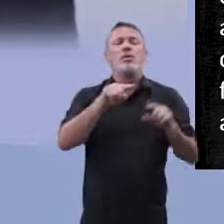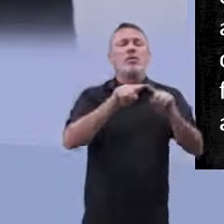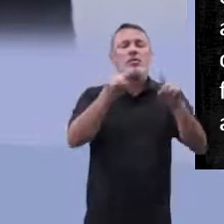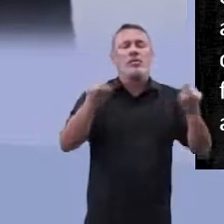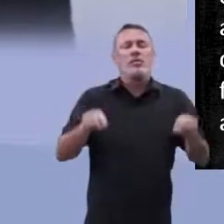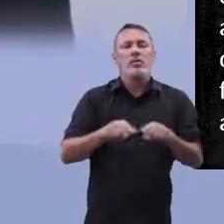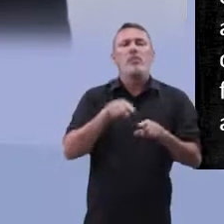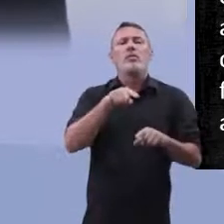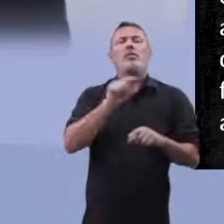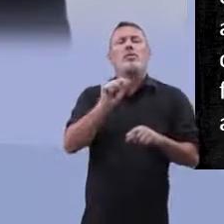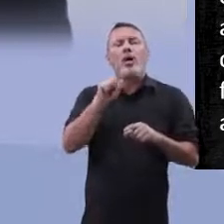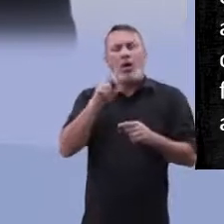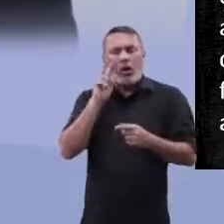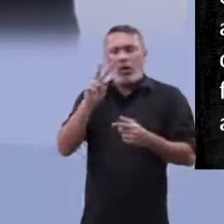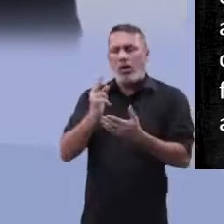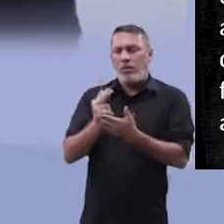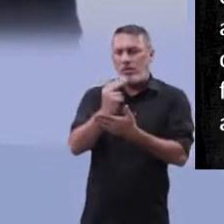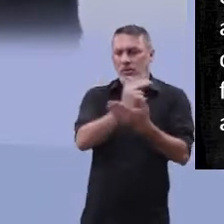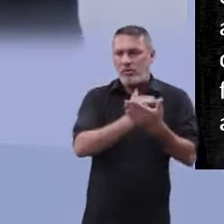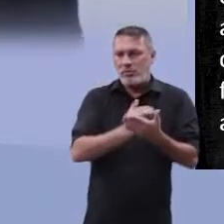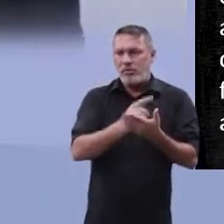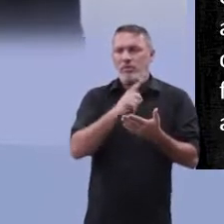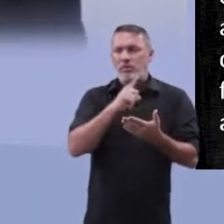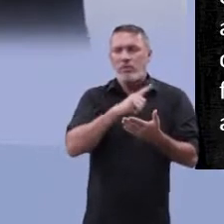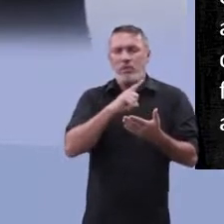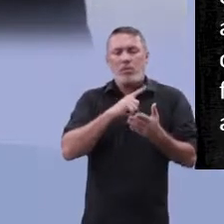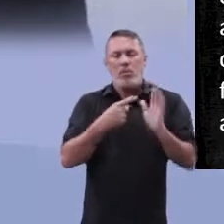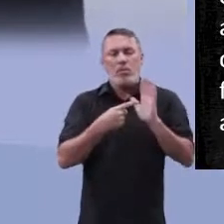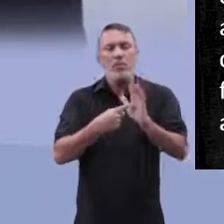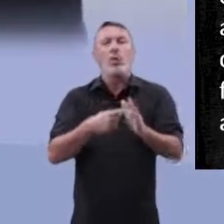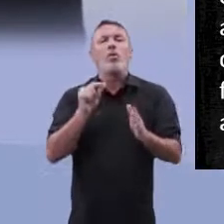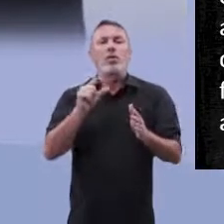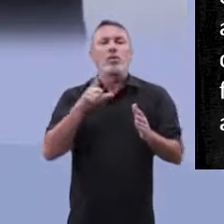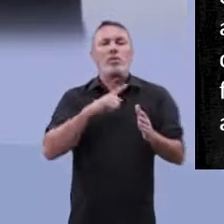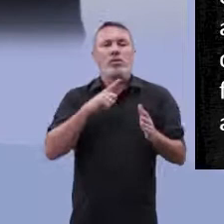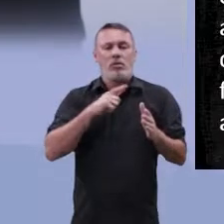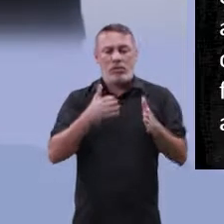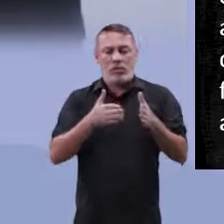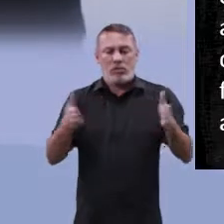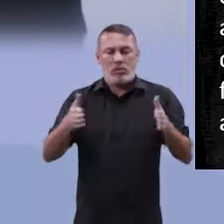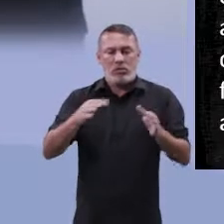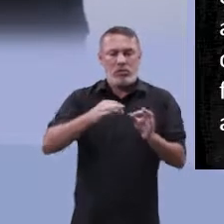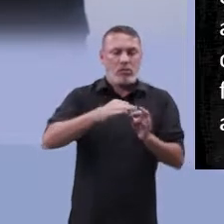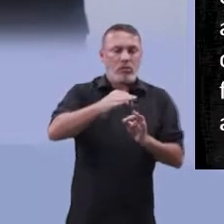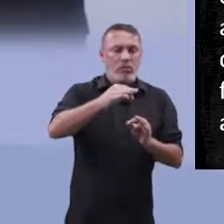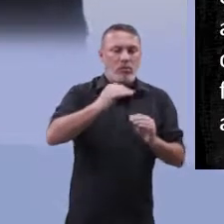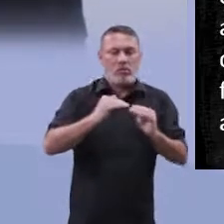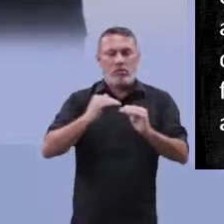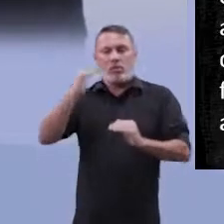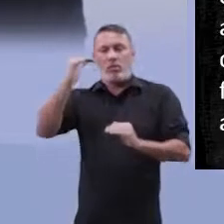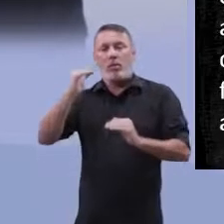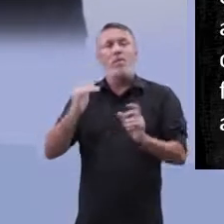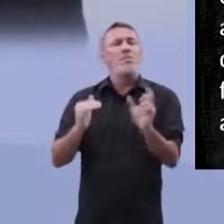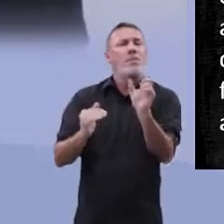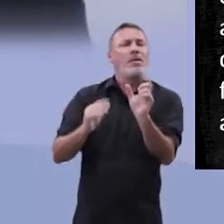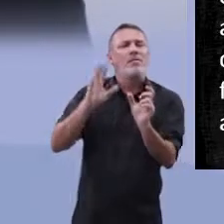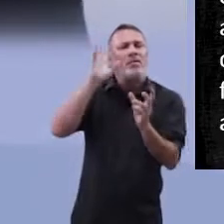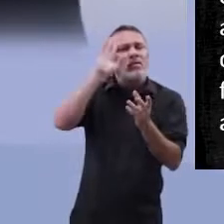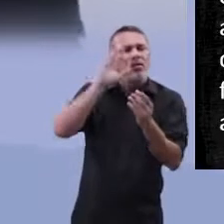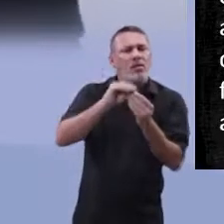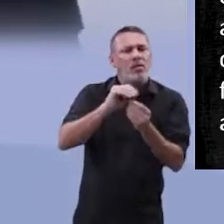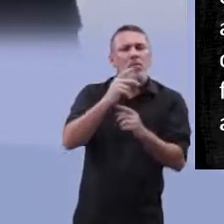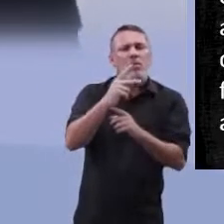os círculos. Os polígonos são figuras geométricas que têm lados e ângulos. A